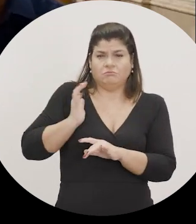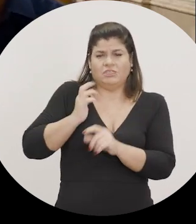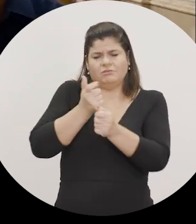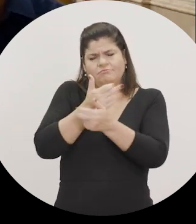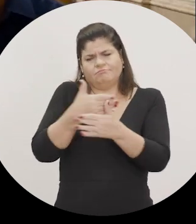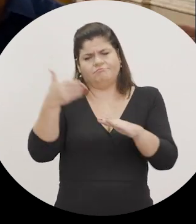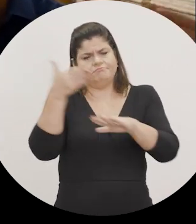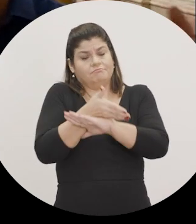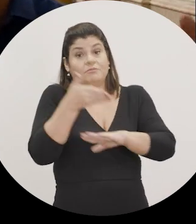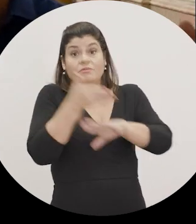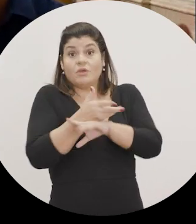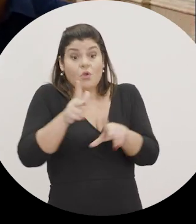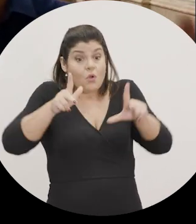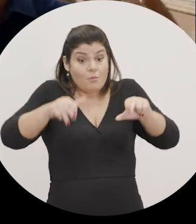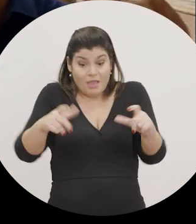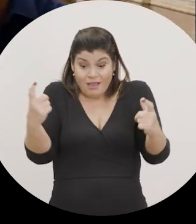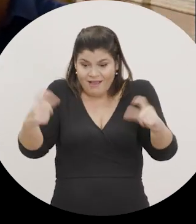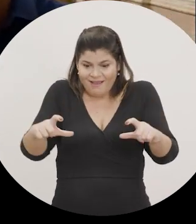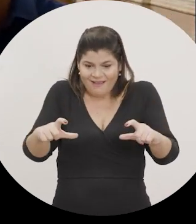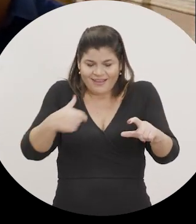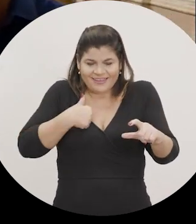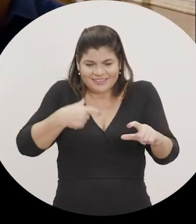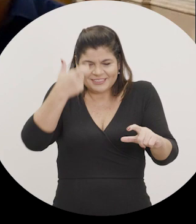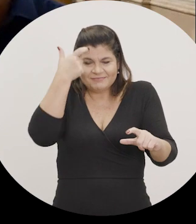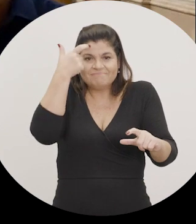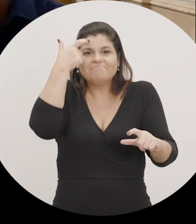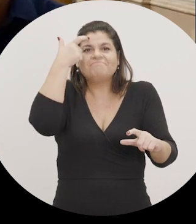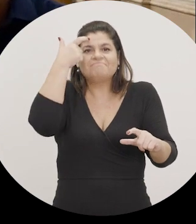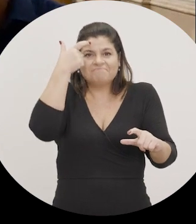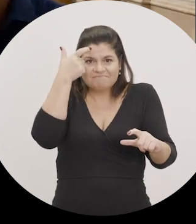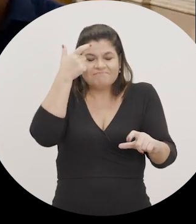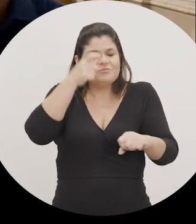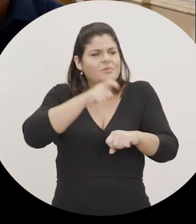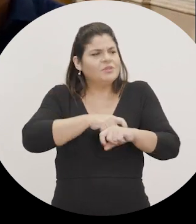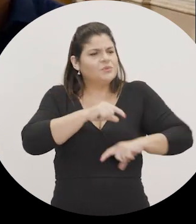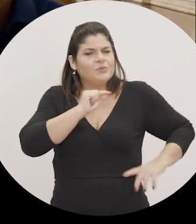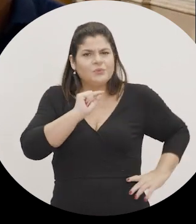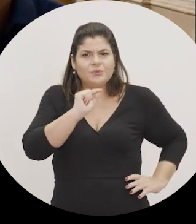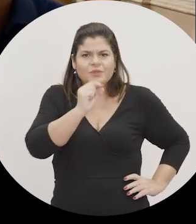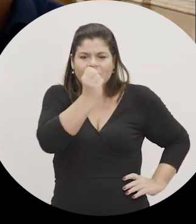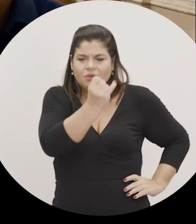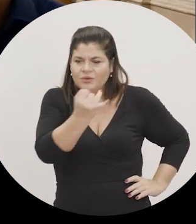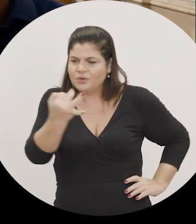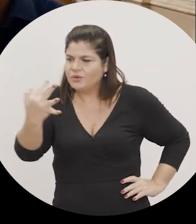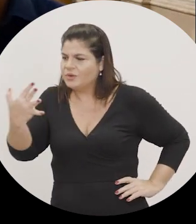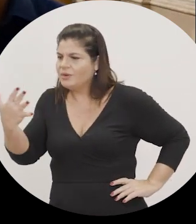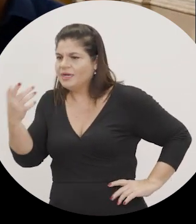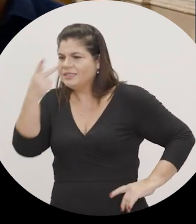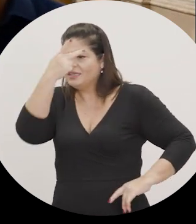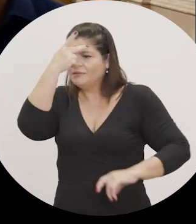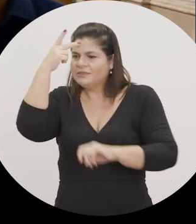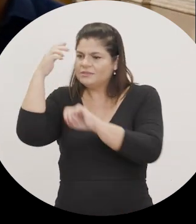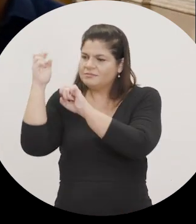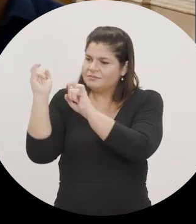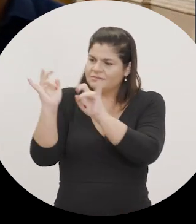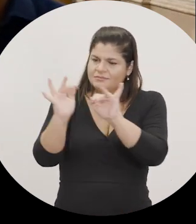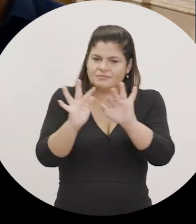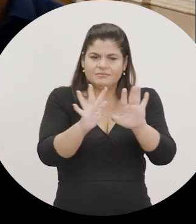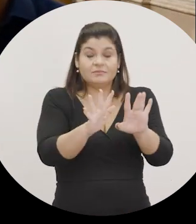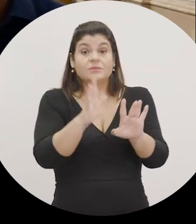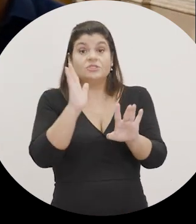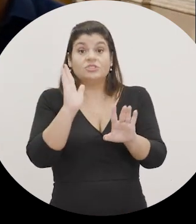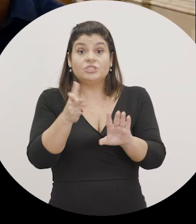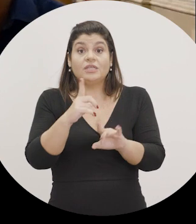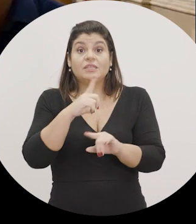sociedade, enfim, que frequentam esse mesmo espaço. E eu fiquei pensando, naquele momento, quantas pessoas aqui